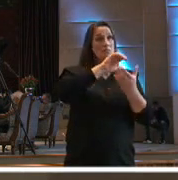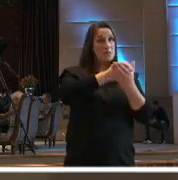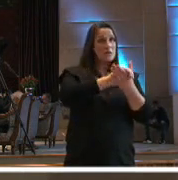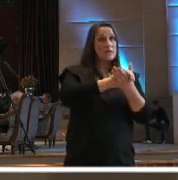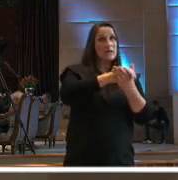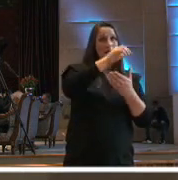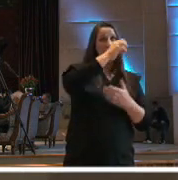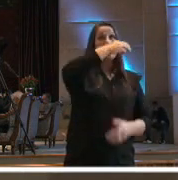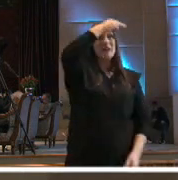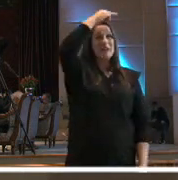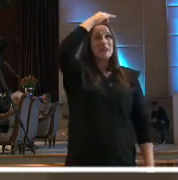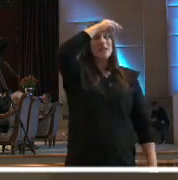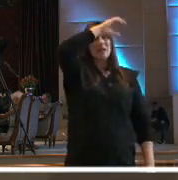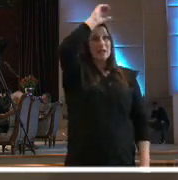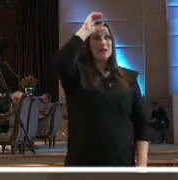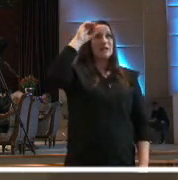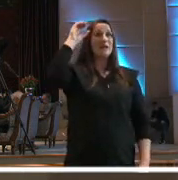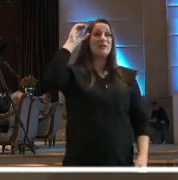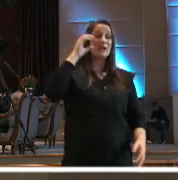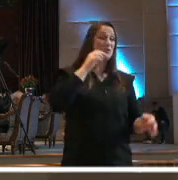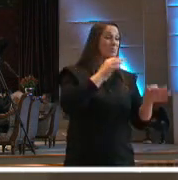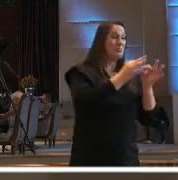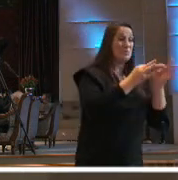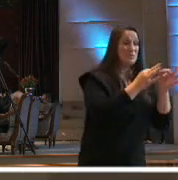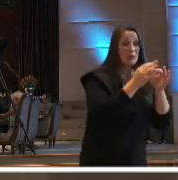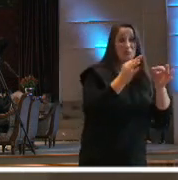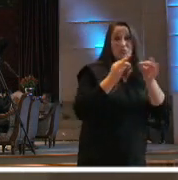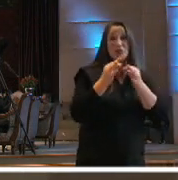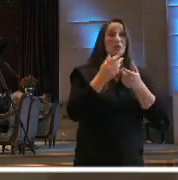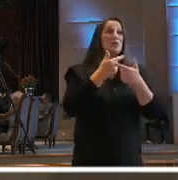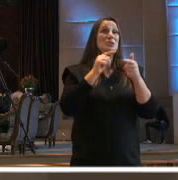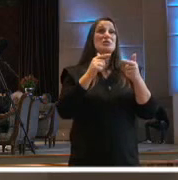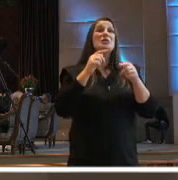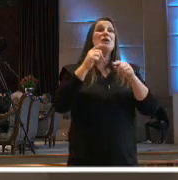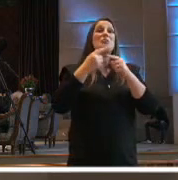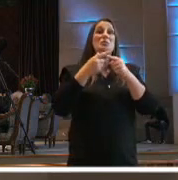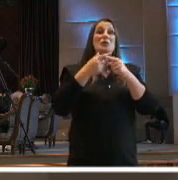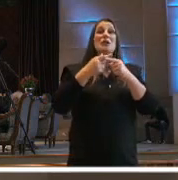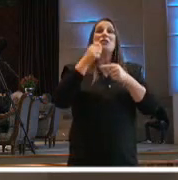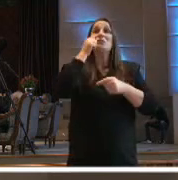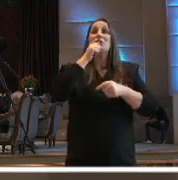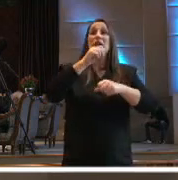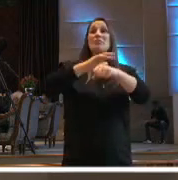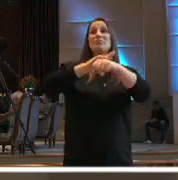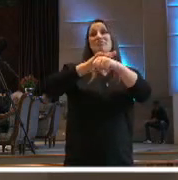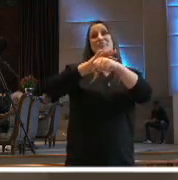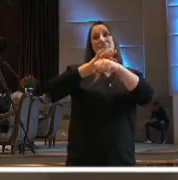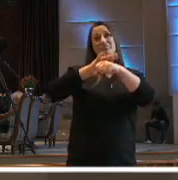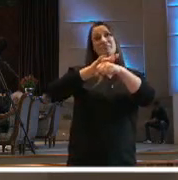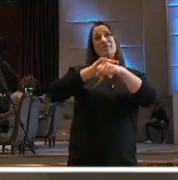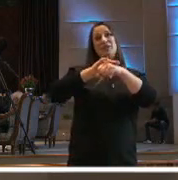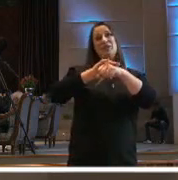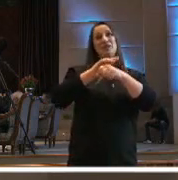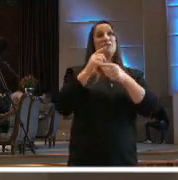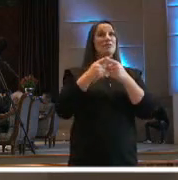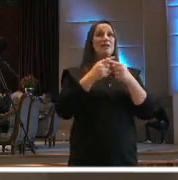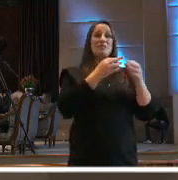plano. Eu não tinha plano A, eu não tinha plano B, não tinha plano C, não tinha plano D, porque não tem plano.